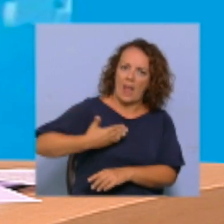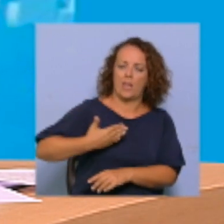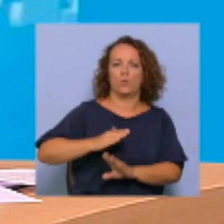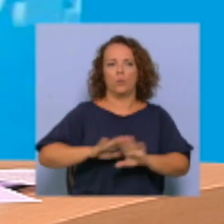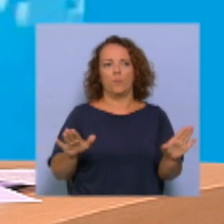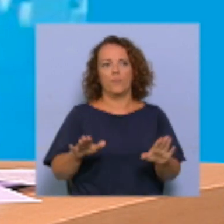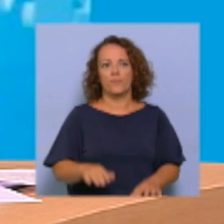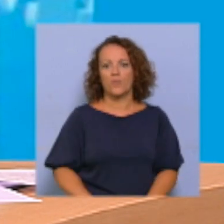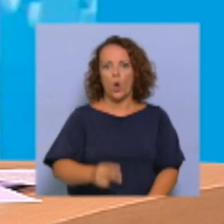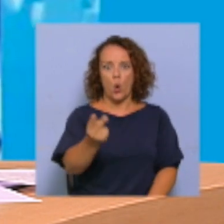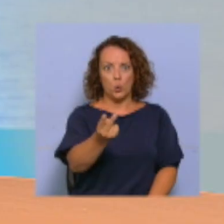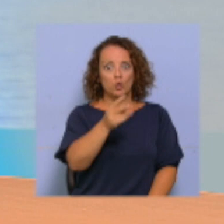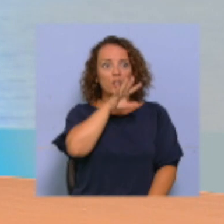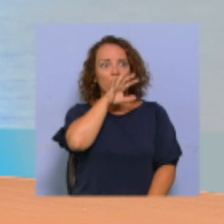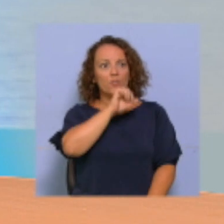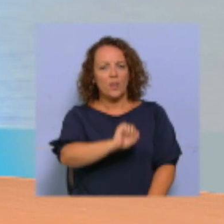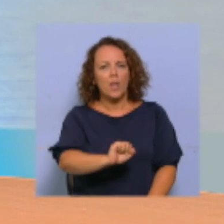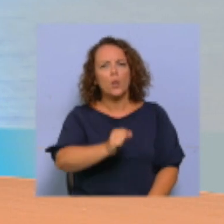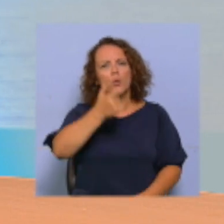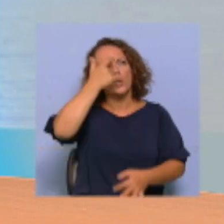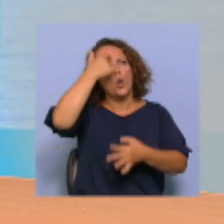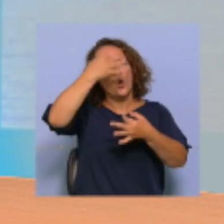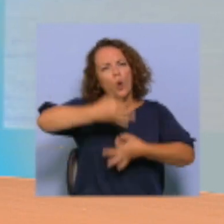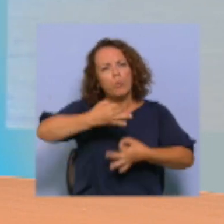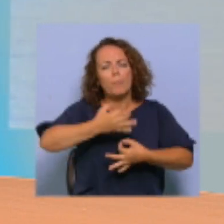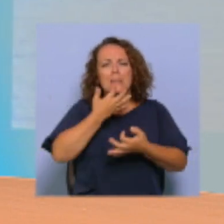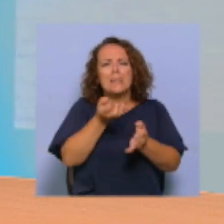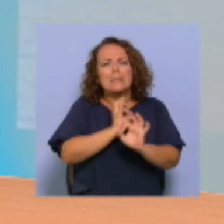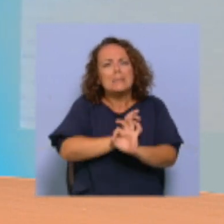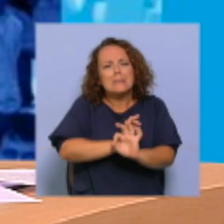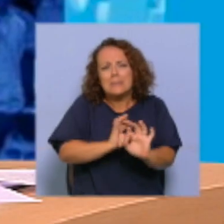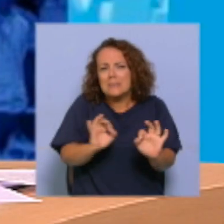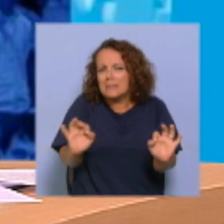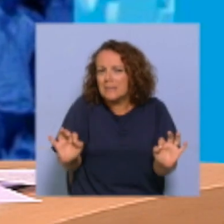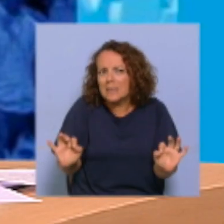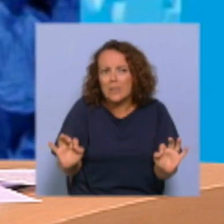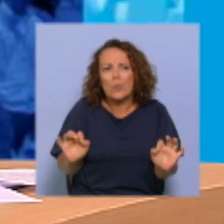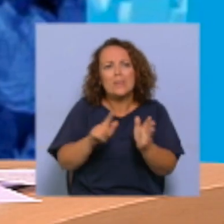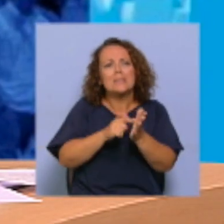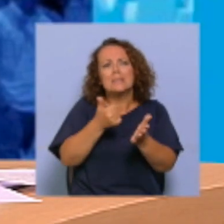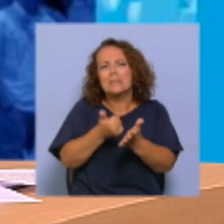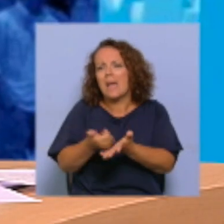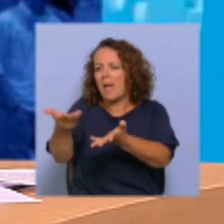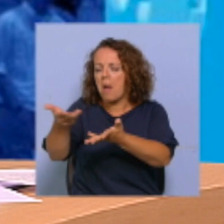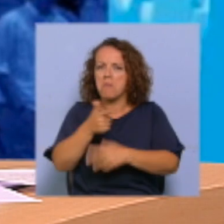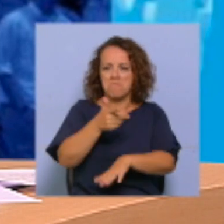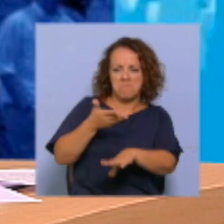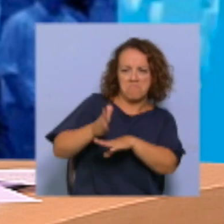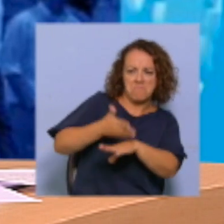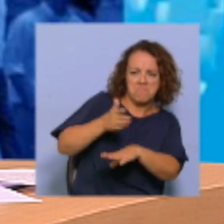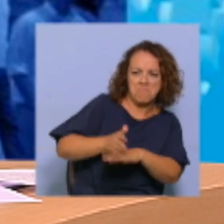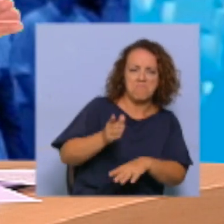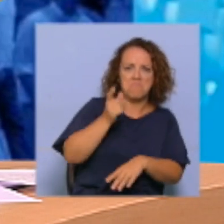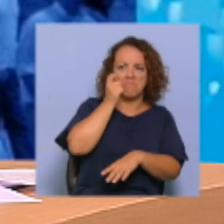exemplares na sua conduta cívica, como pessoas que acolhem todos os outros, não são homofóbicos, não